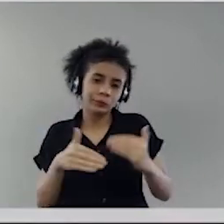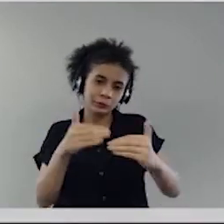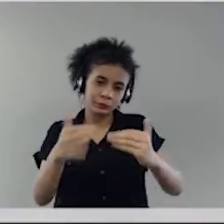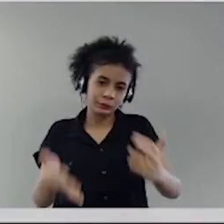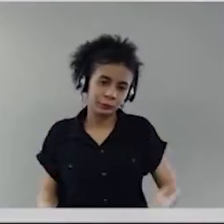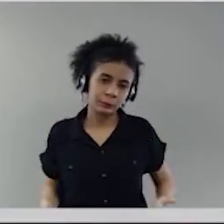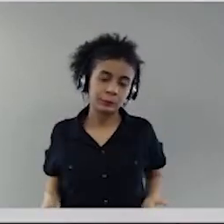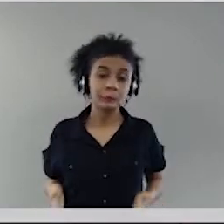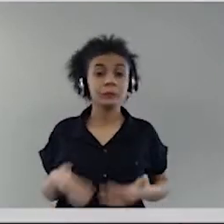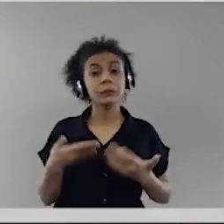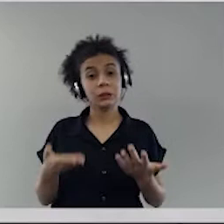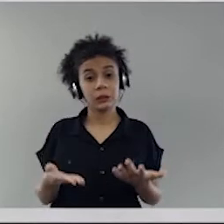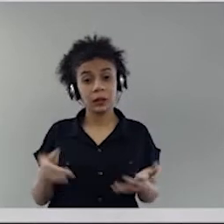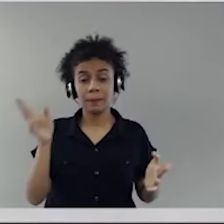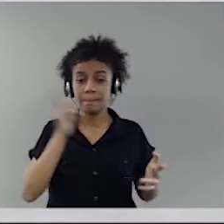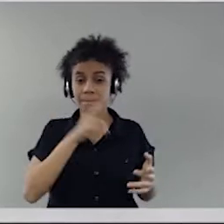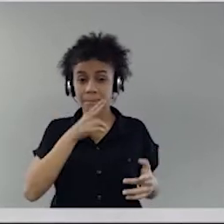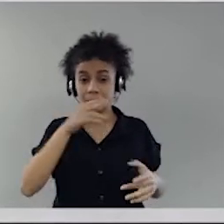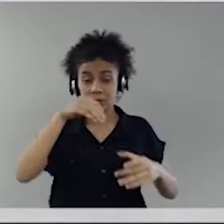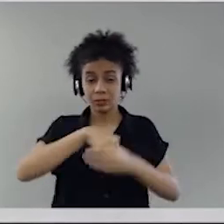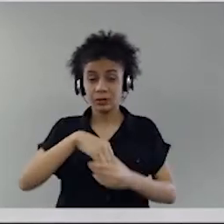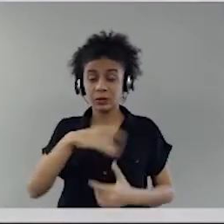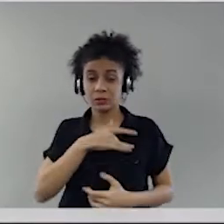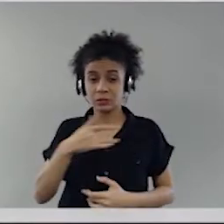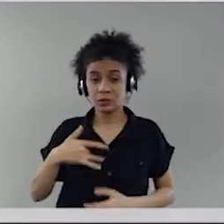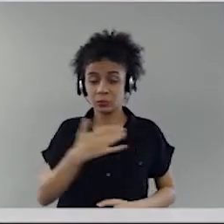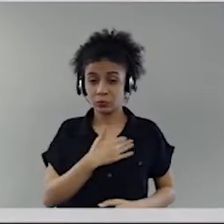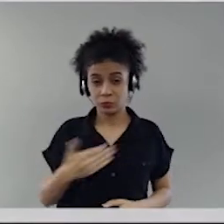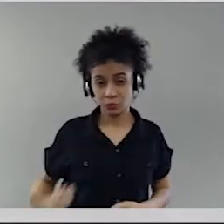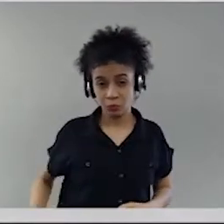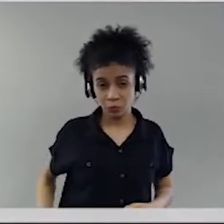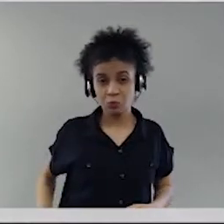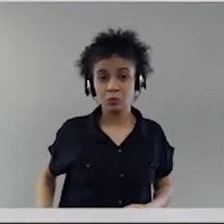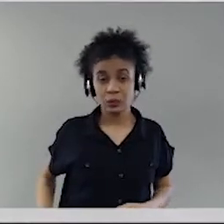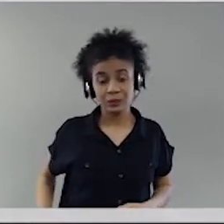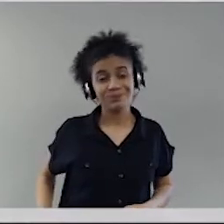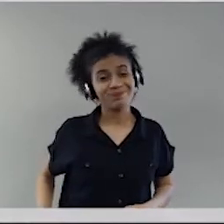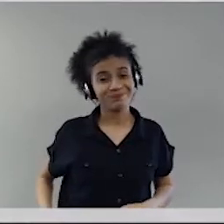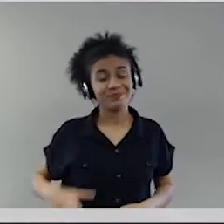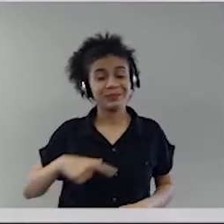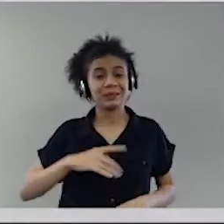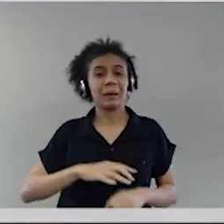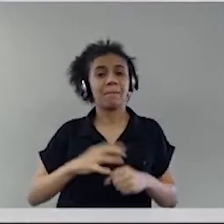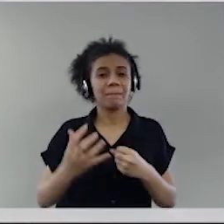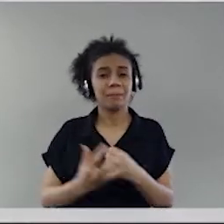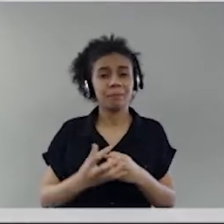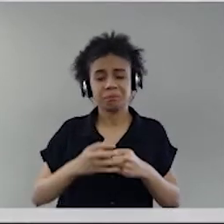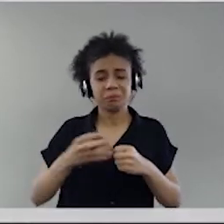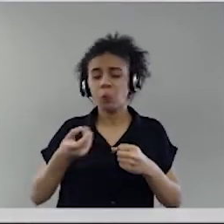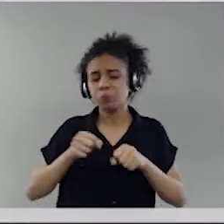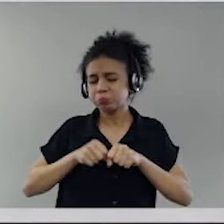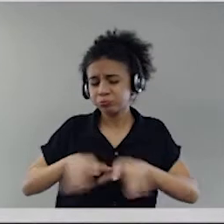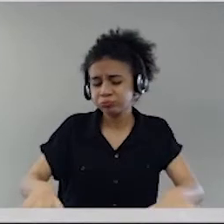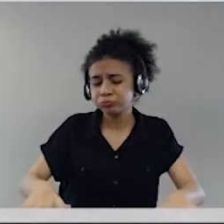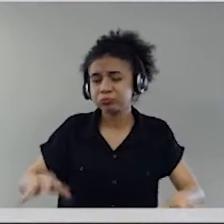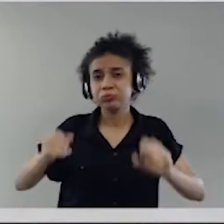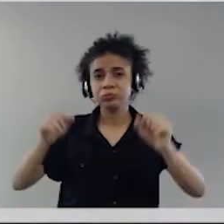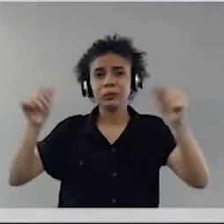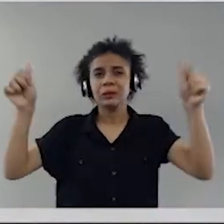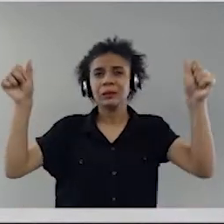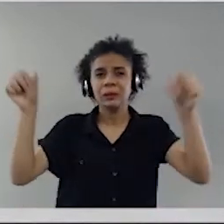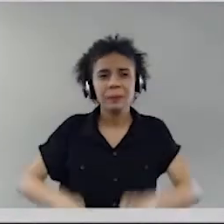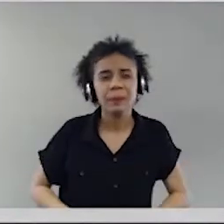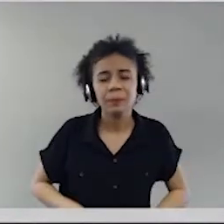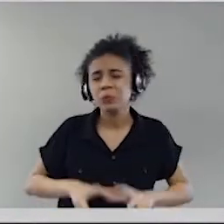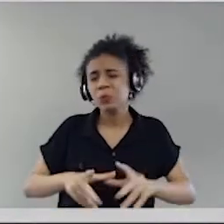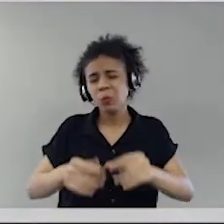clínica. As emergências em saúde pública incluem as pandemias, os surtos, os desastres